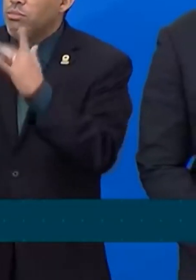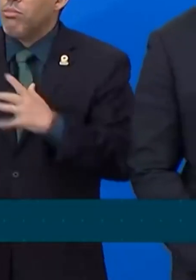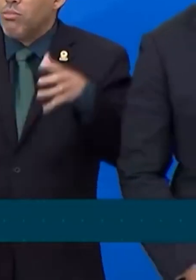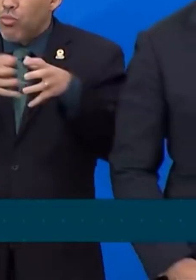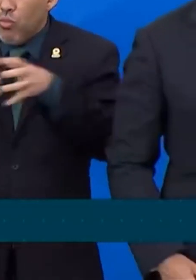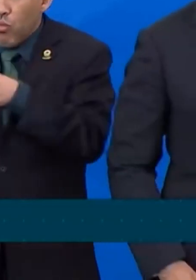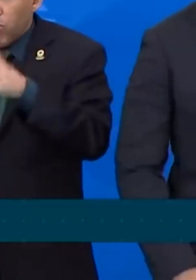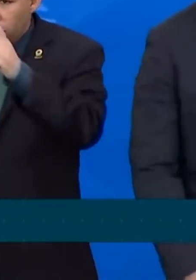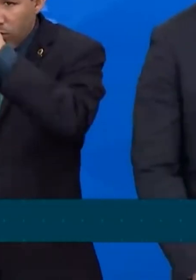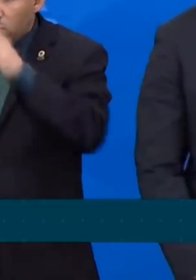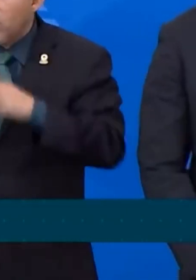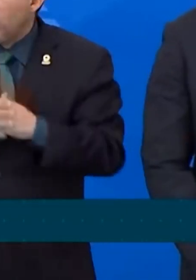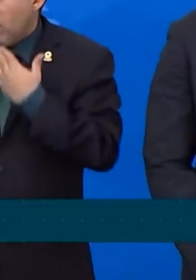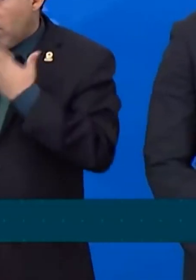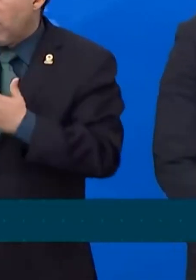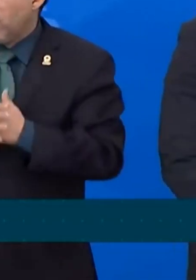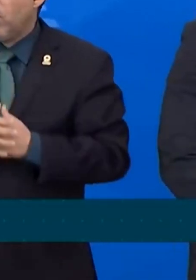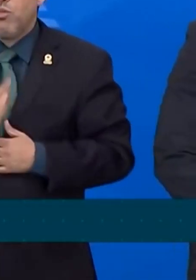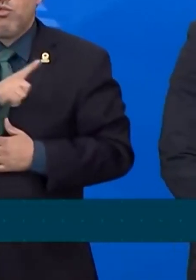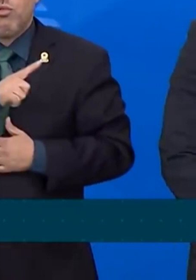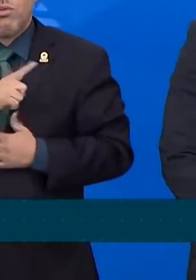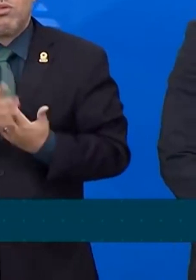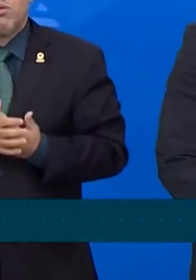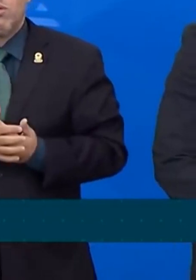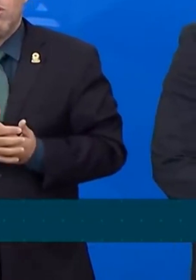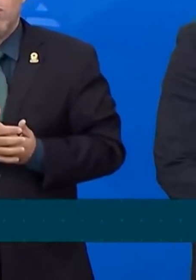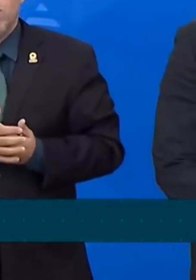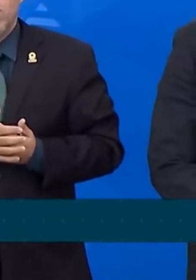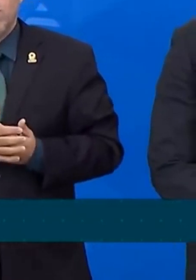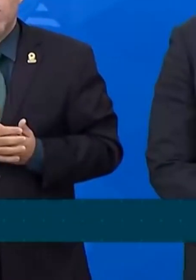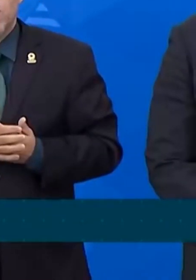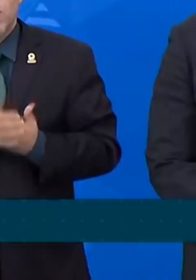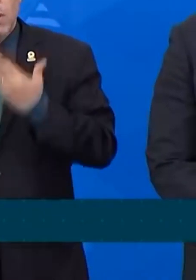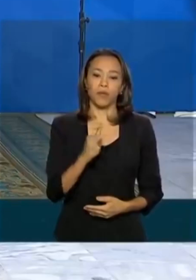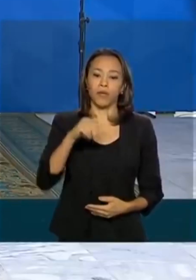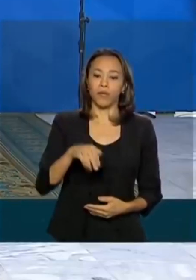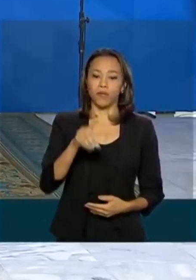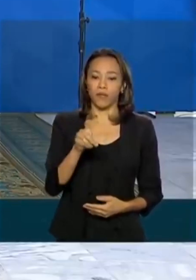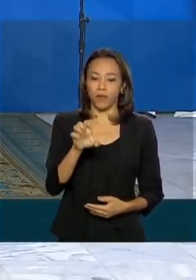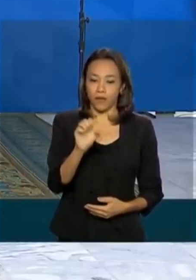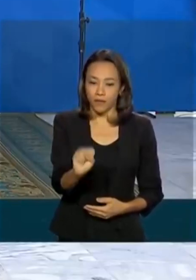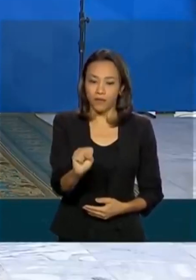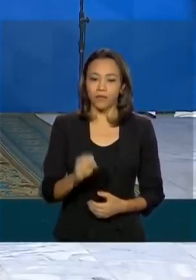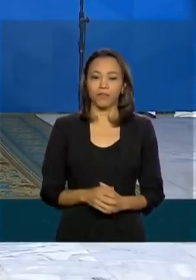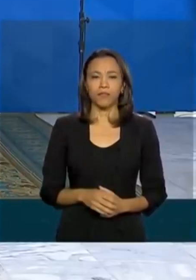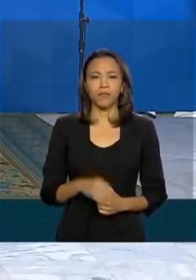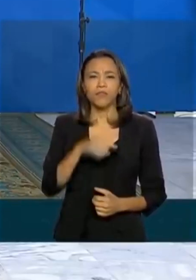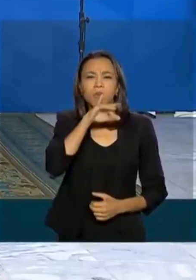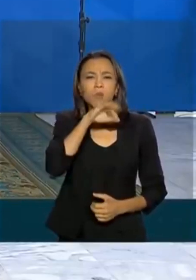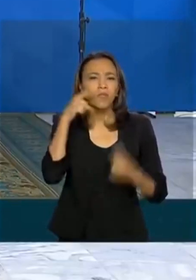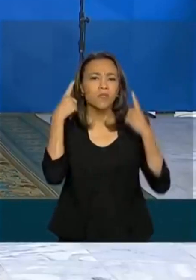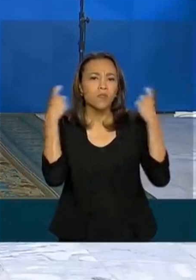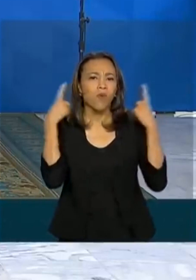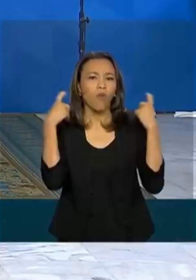1,8 por cento o governo anunciou um plano de 40 bilhões de reais para ajudar pequenas e médias empresas a pagarem seus salários